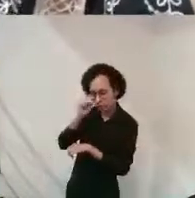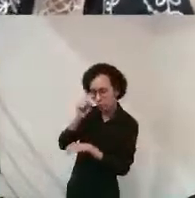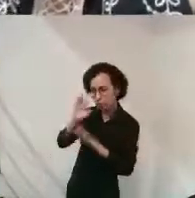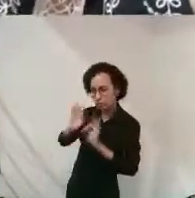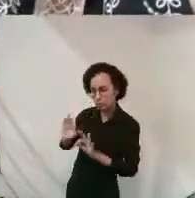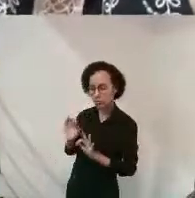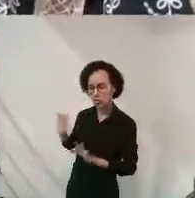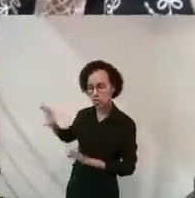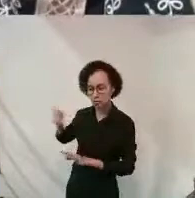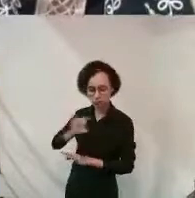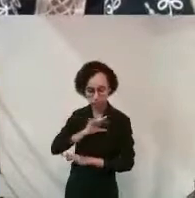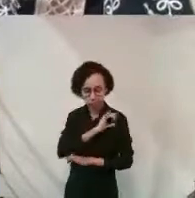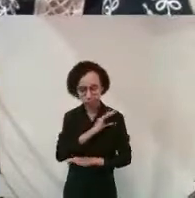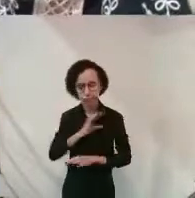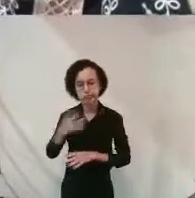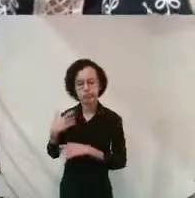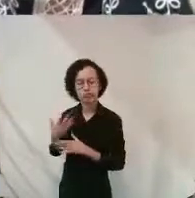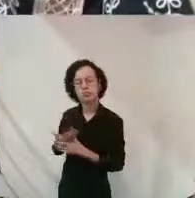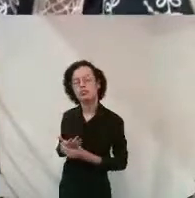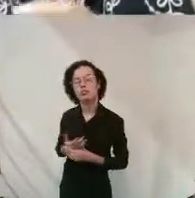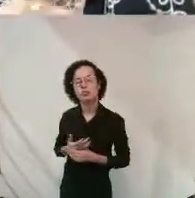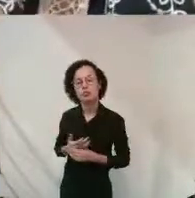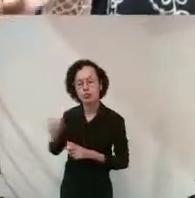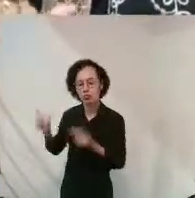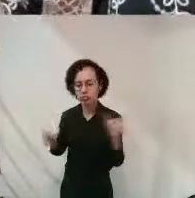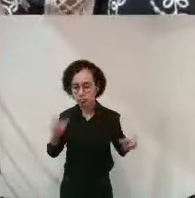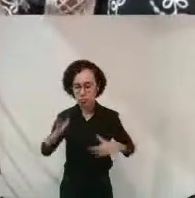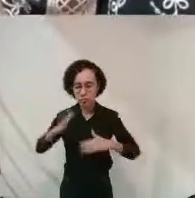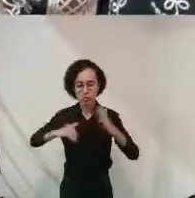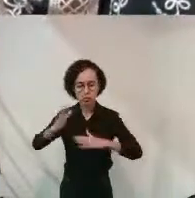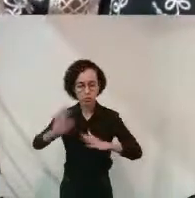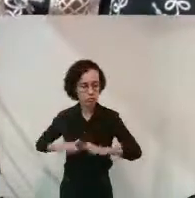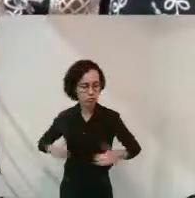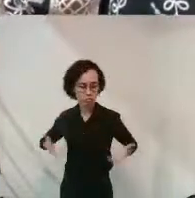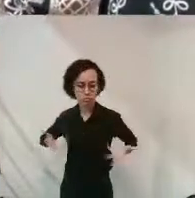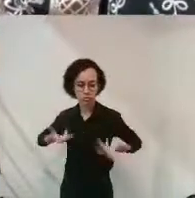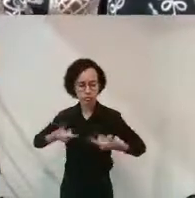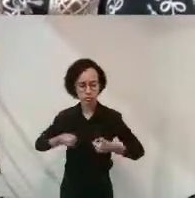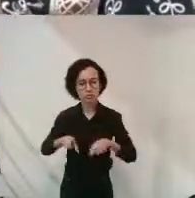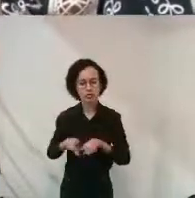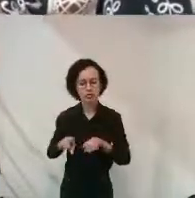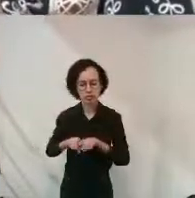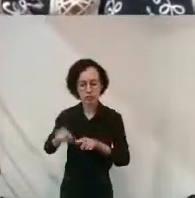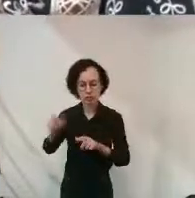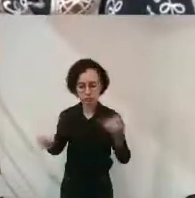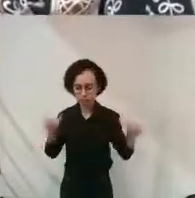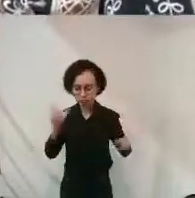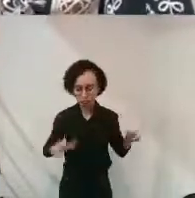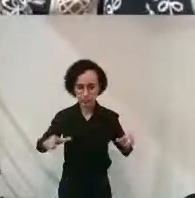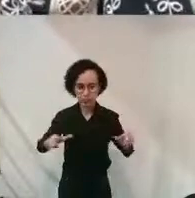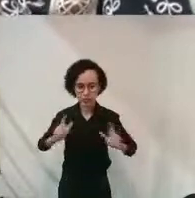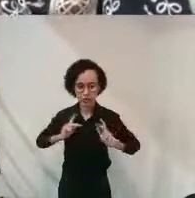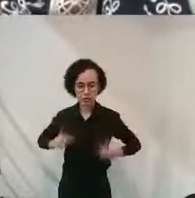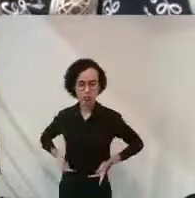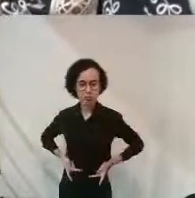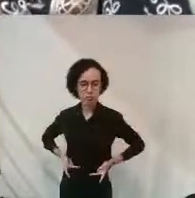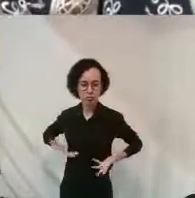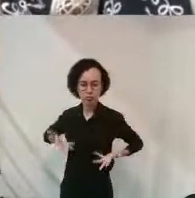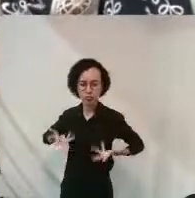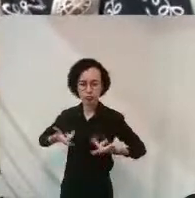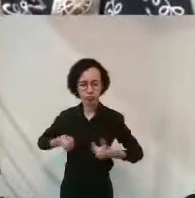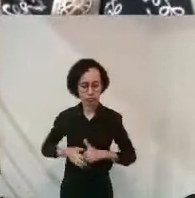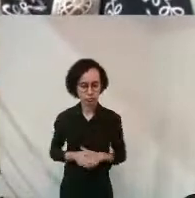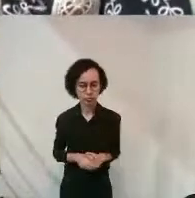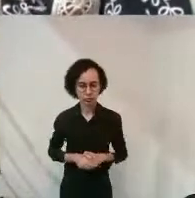vocês, pessoas que, além de excelentes profissionais, são seres humanos ímpares, e